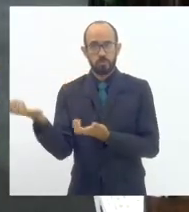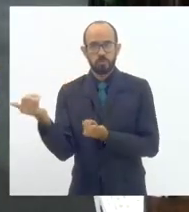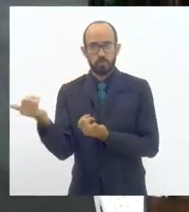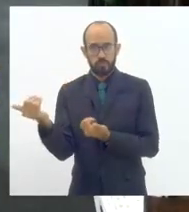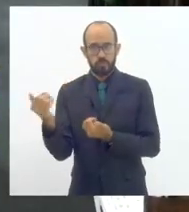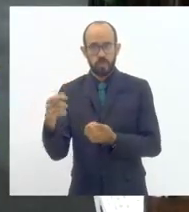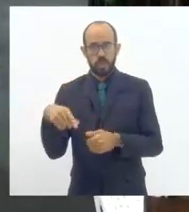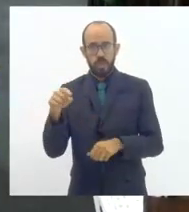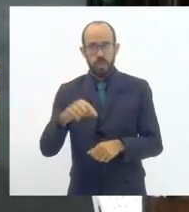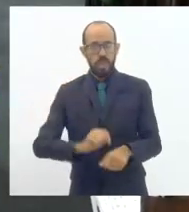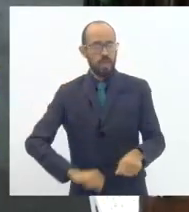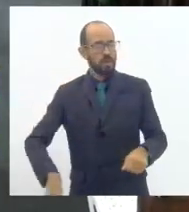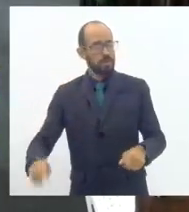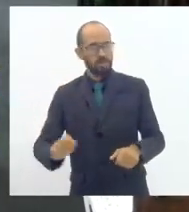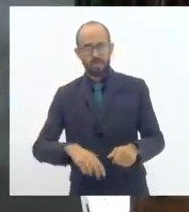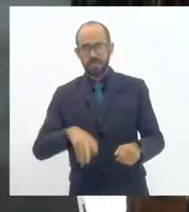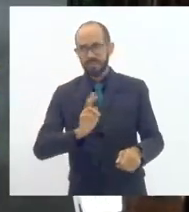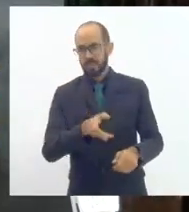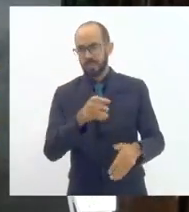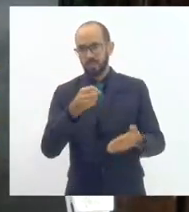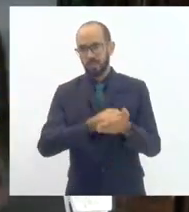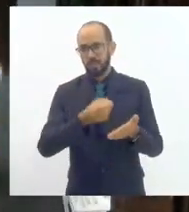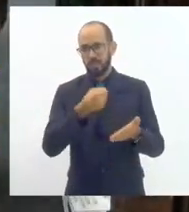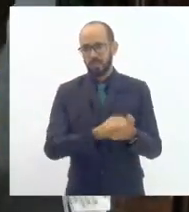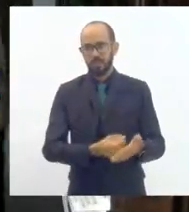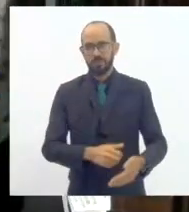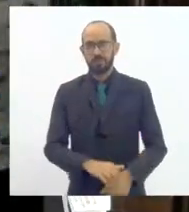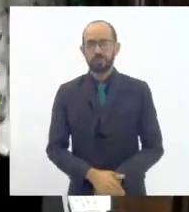nome pelo Parlamento Juvenil.